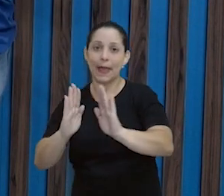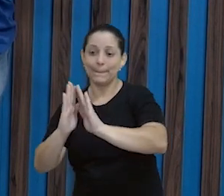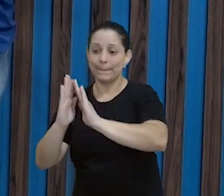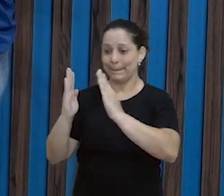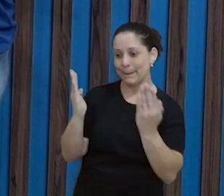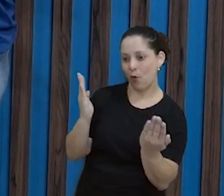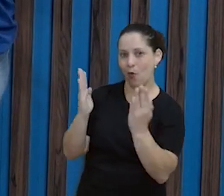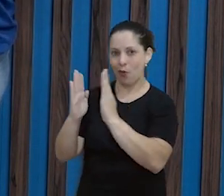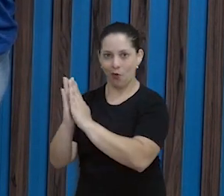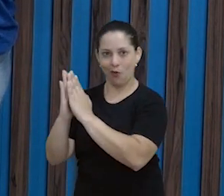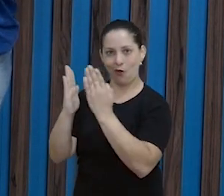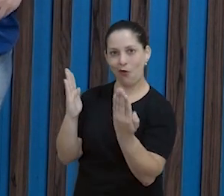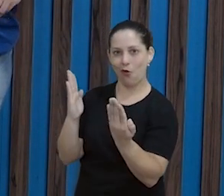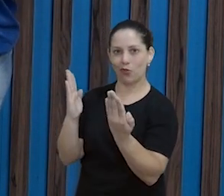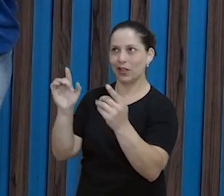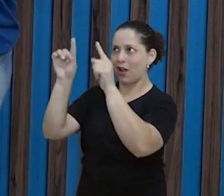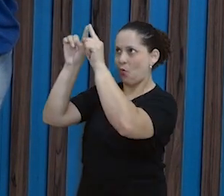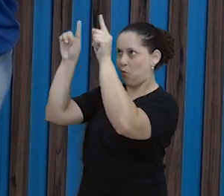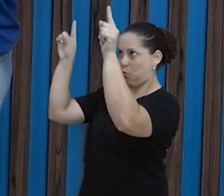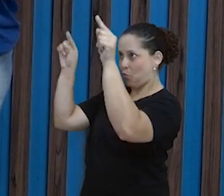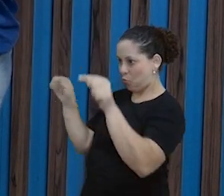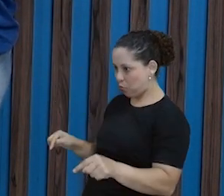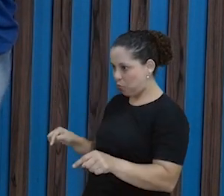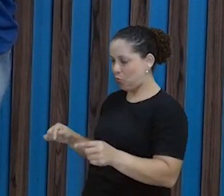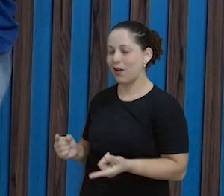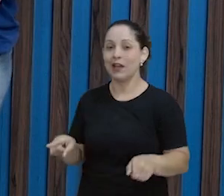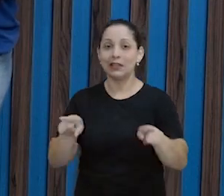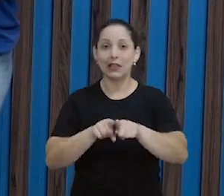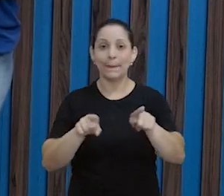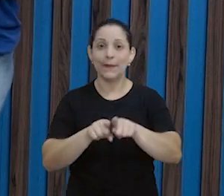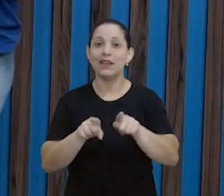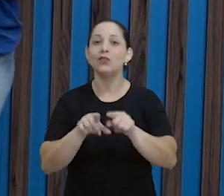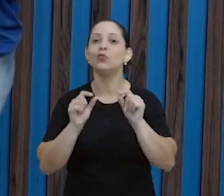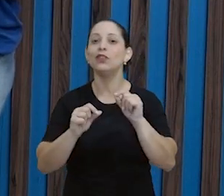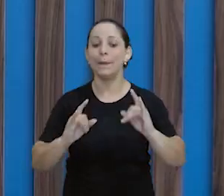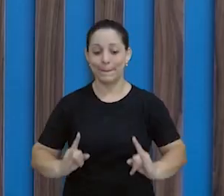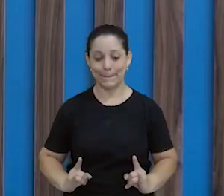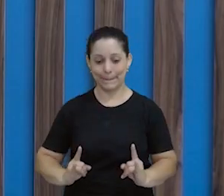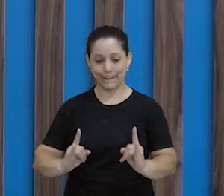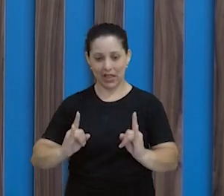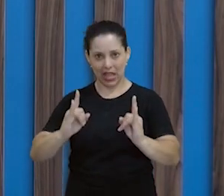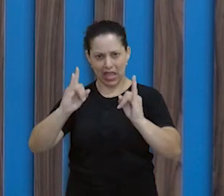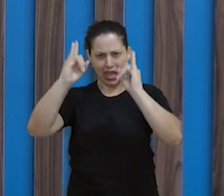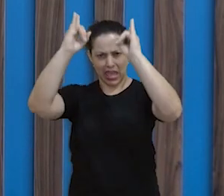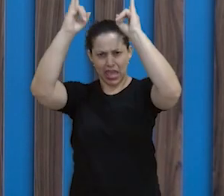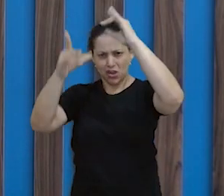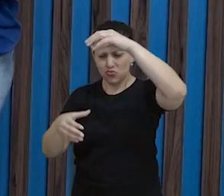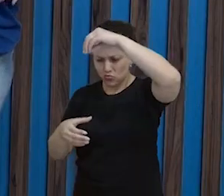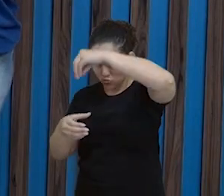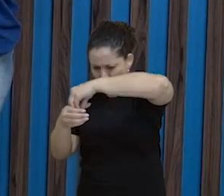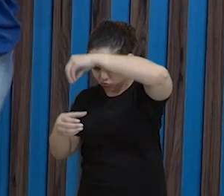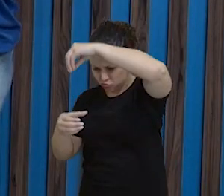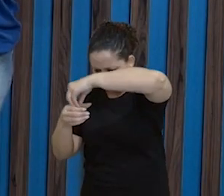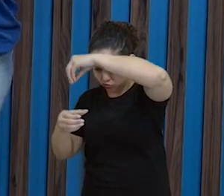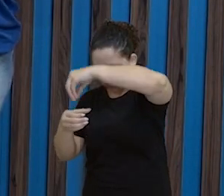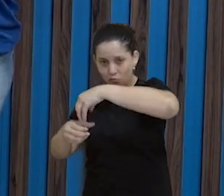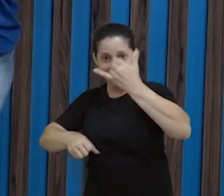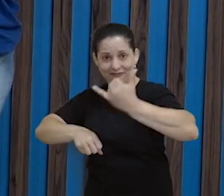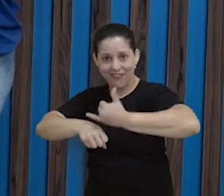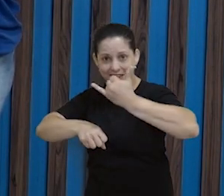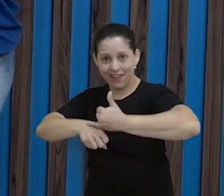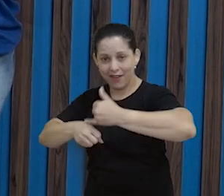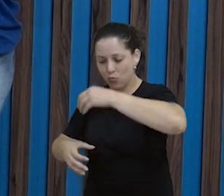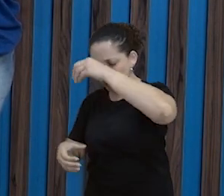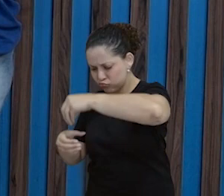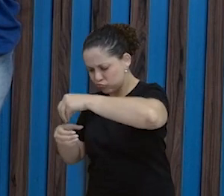Construção de prédios, né? Porque se utiliza muito ferro ali dentro do concreto também, né? Também. Pois é. Então, se você pensar direitinho,